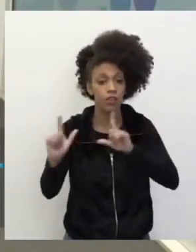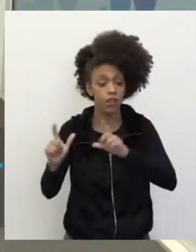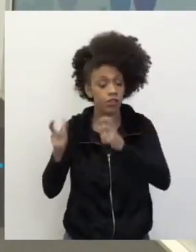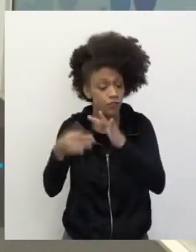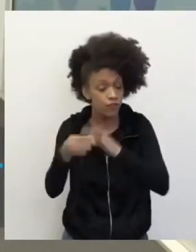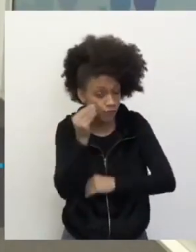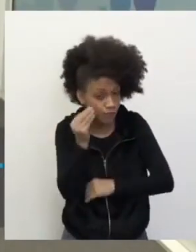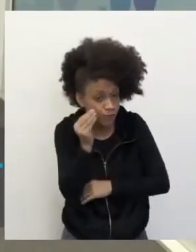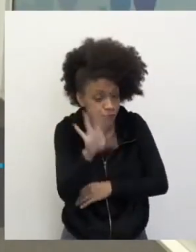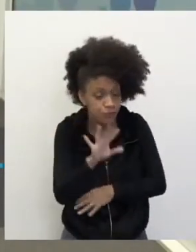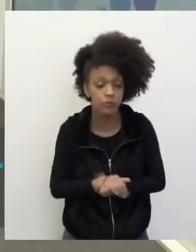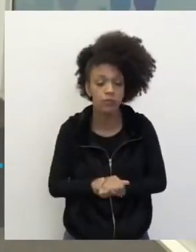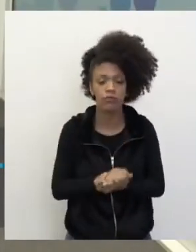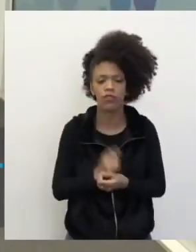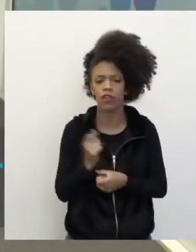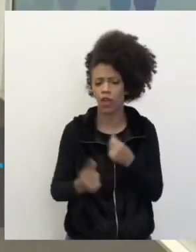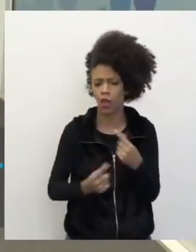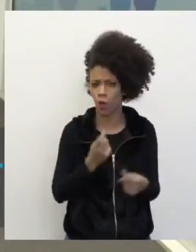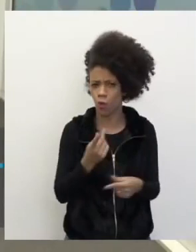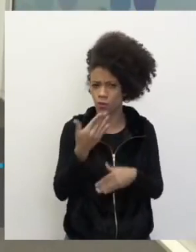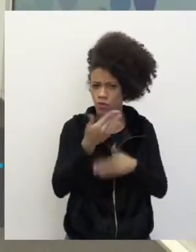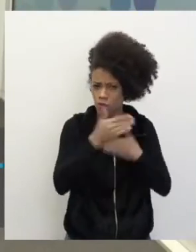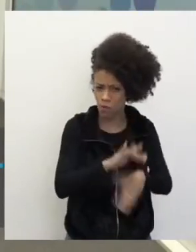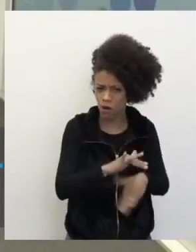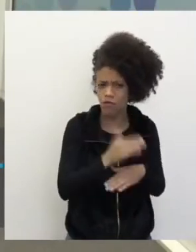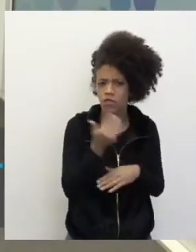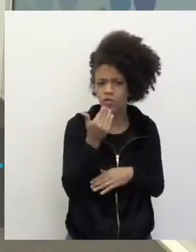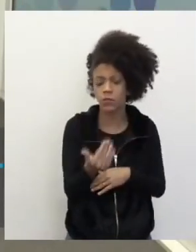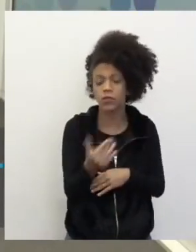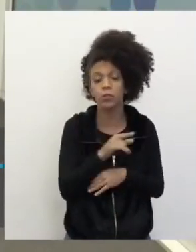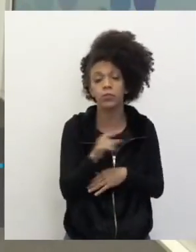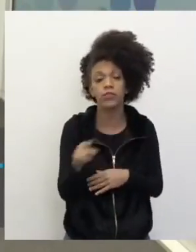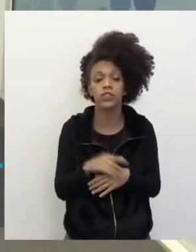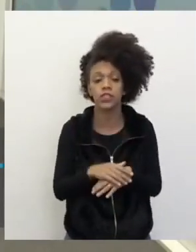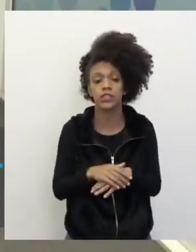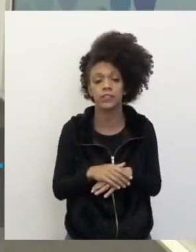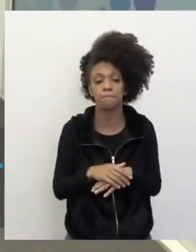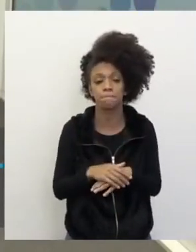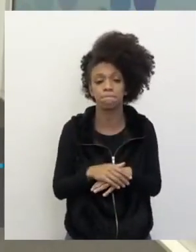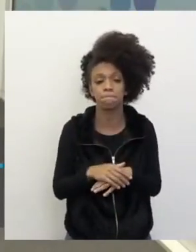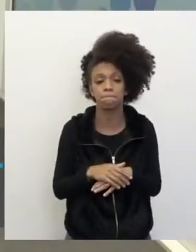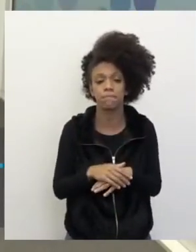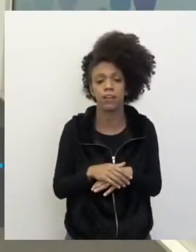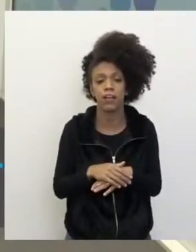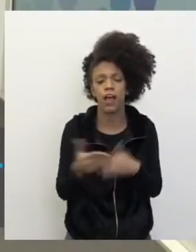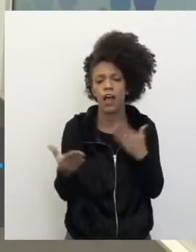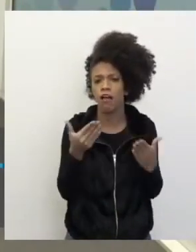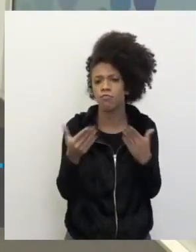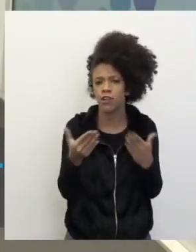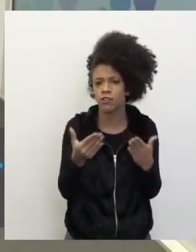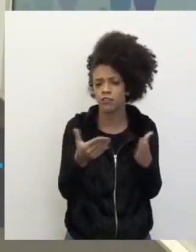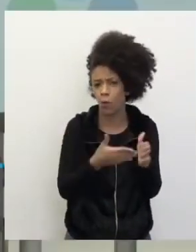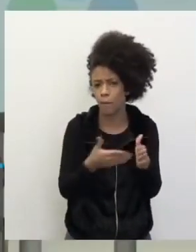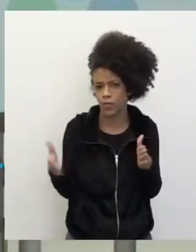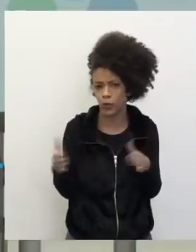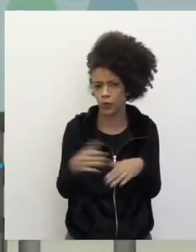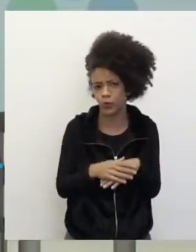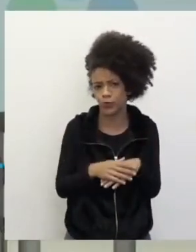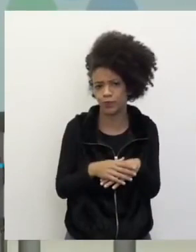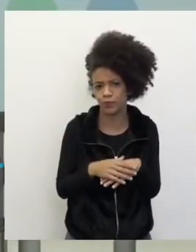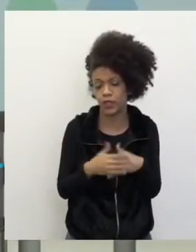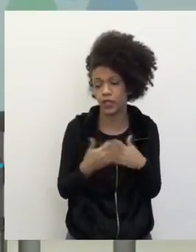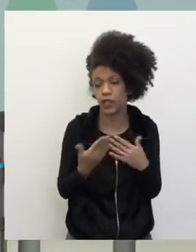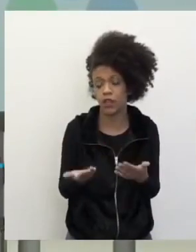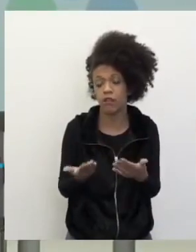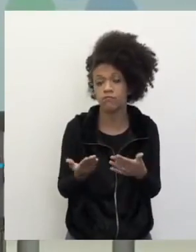explicar. Em algumas provas, eles vão pedir para vocês, assim, analisarem um período e aí eles pegam